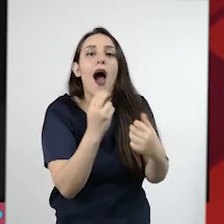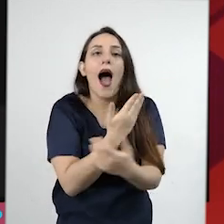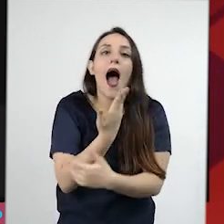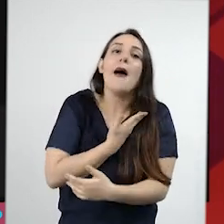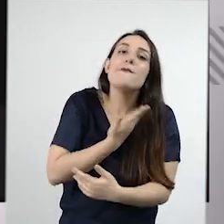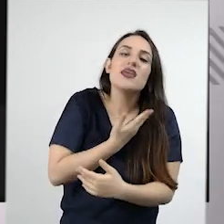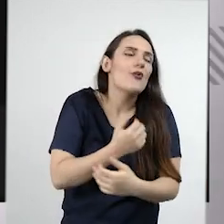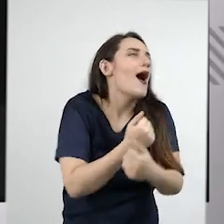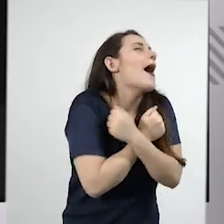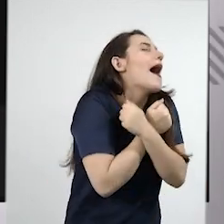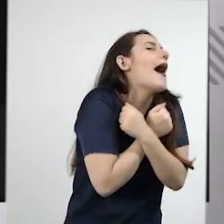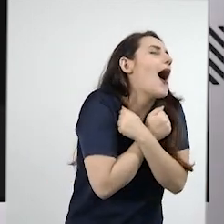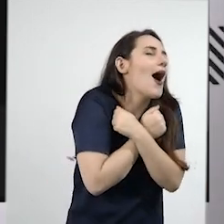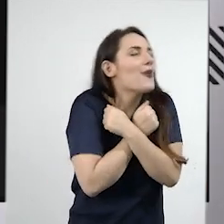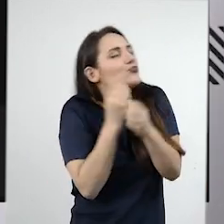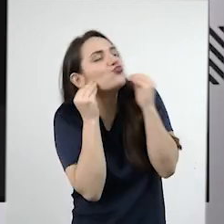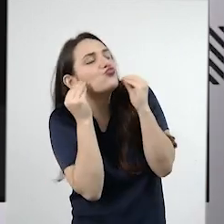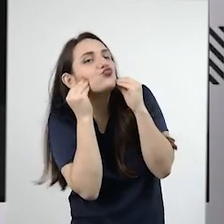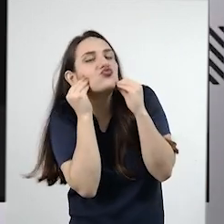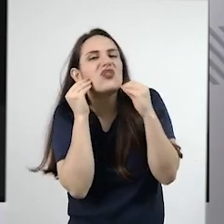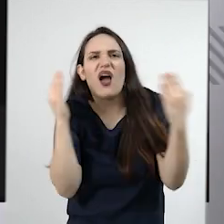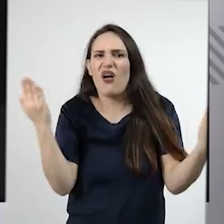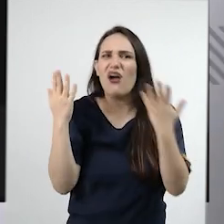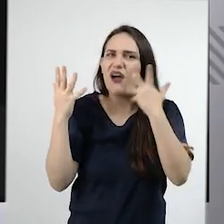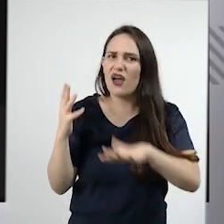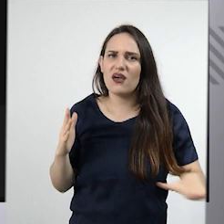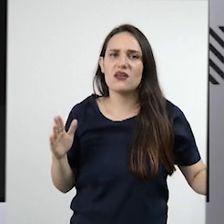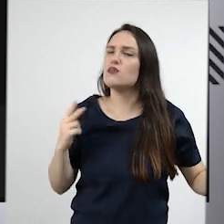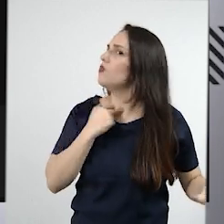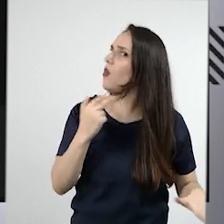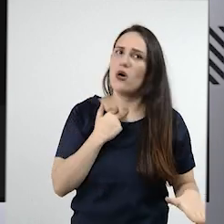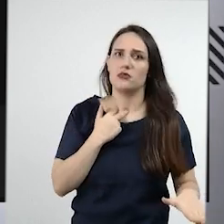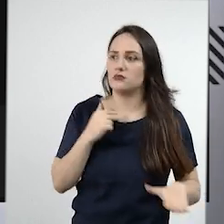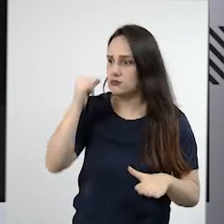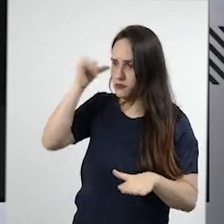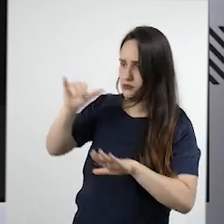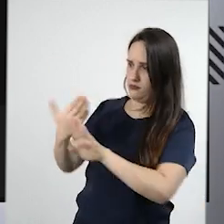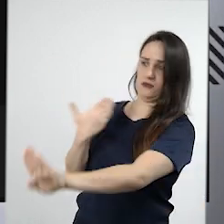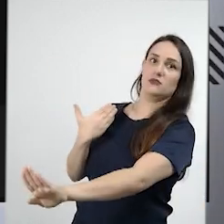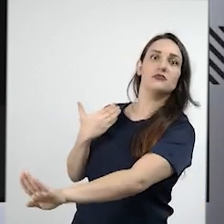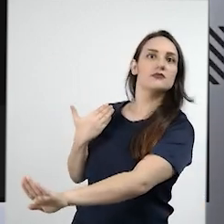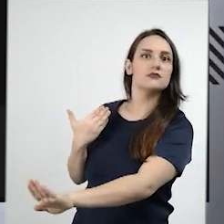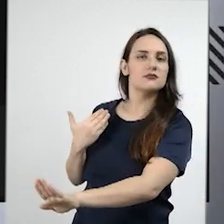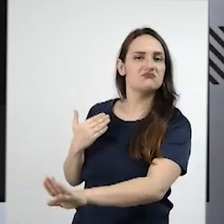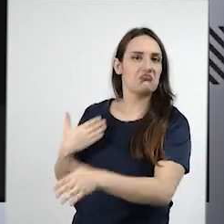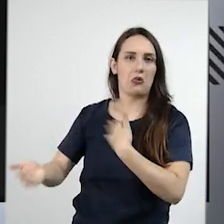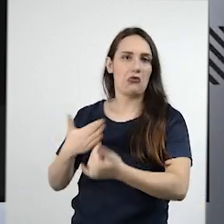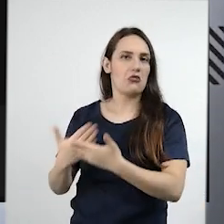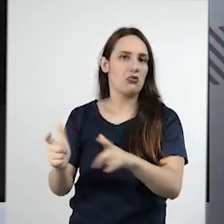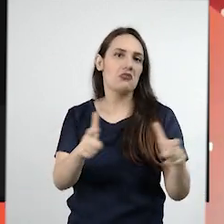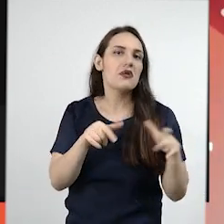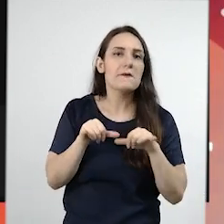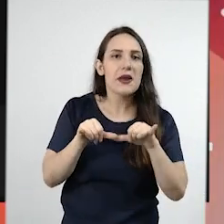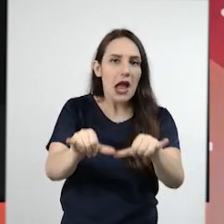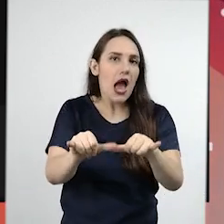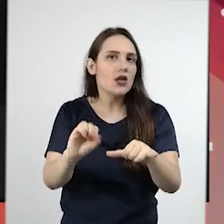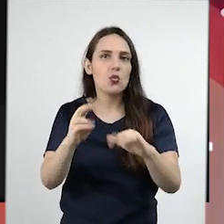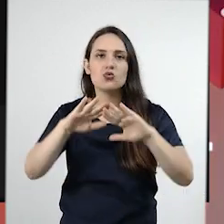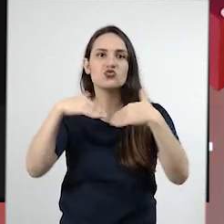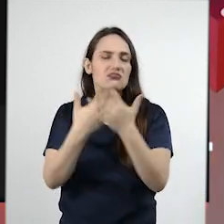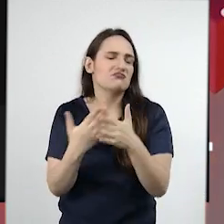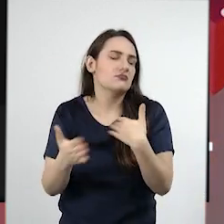não pode, se eu encontrar de repente aí em supermercado, em algum lugar que tem que ir, né? Que é essencial.